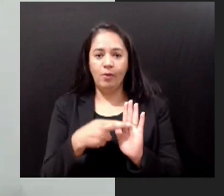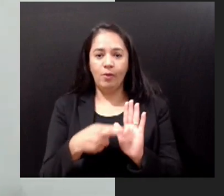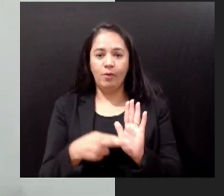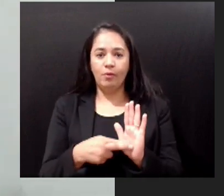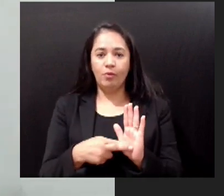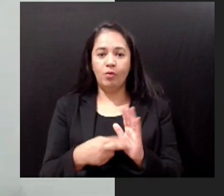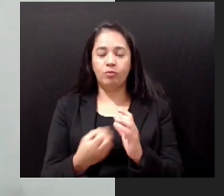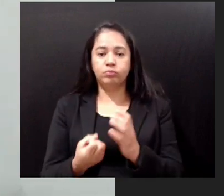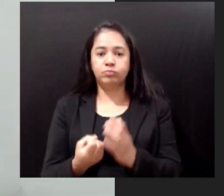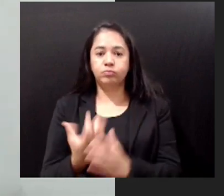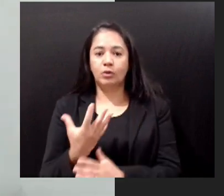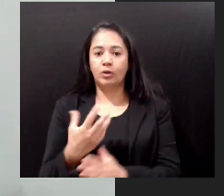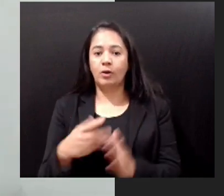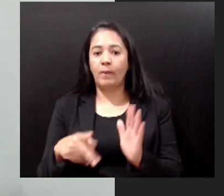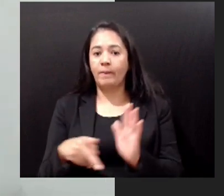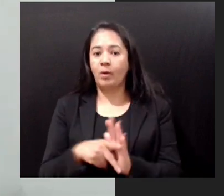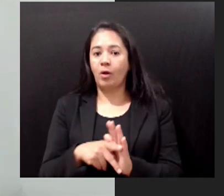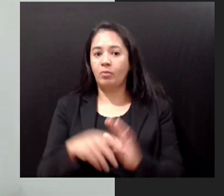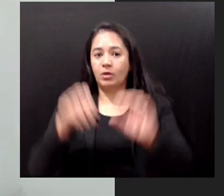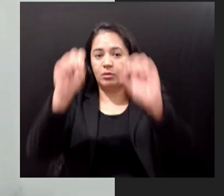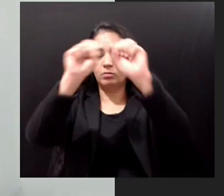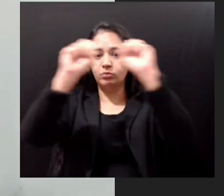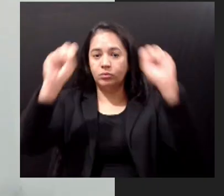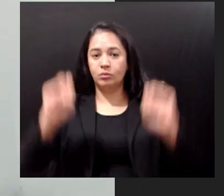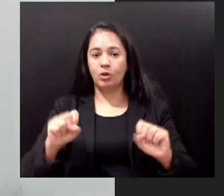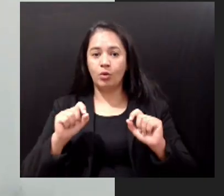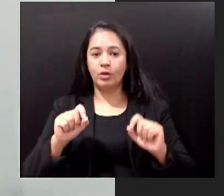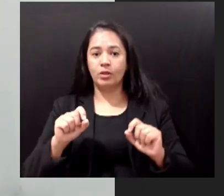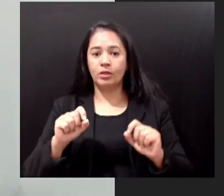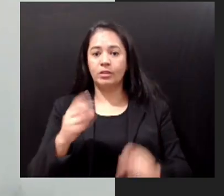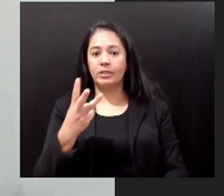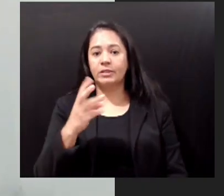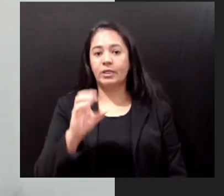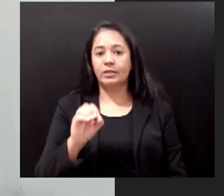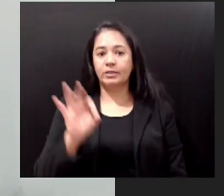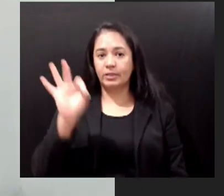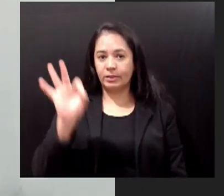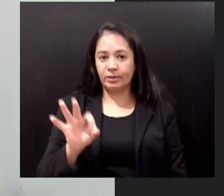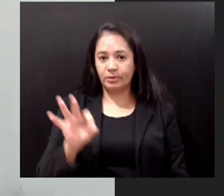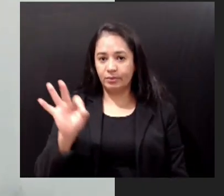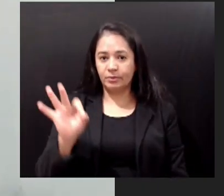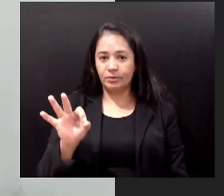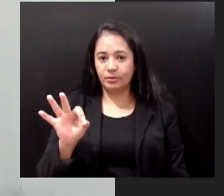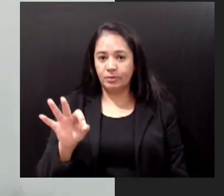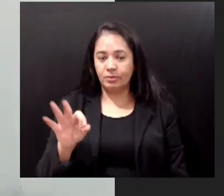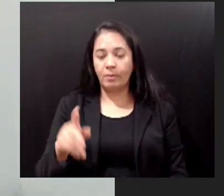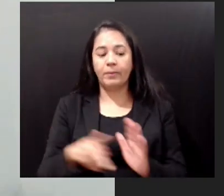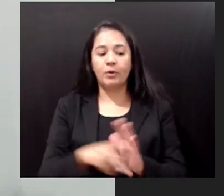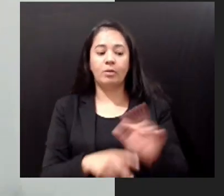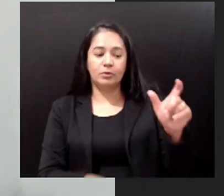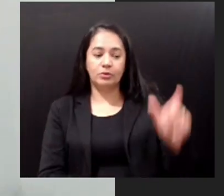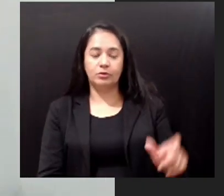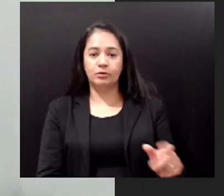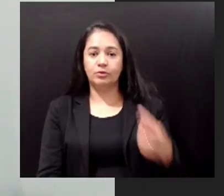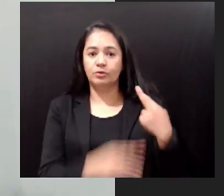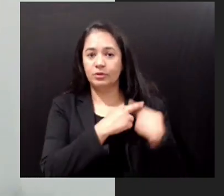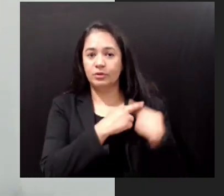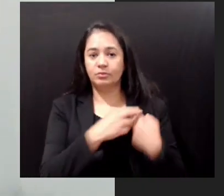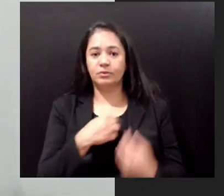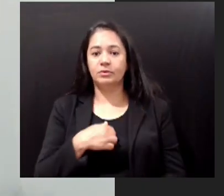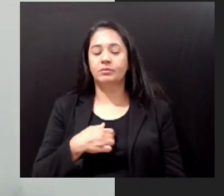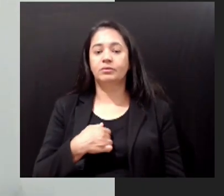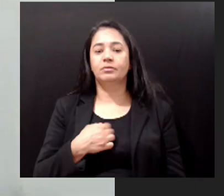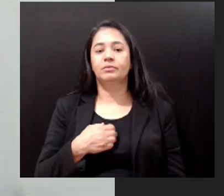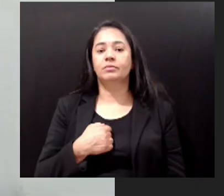dos tribunais em fixar em 30% dos vencimentos do devedor dos alimentos. E é claro